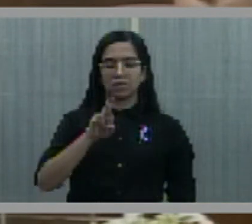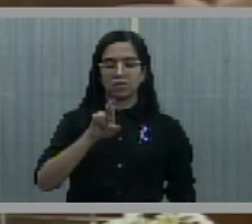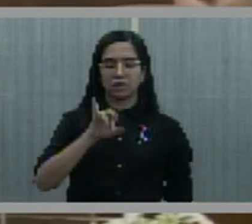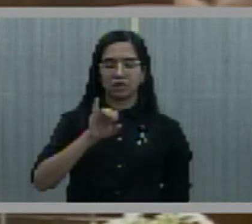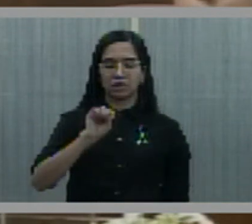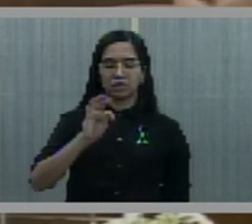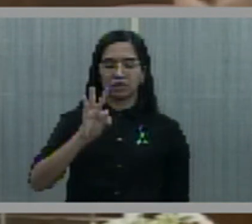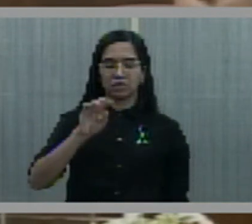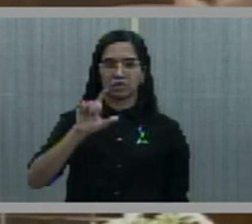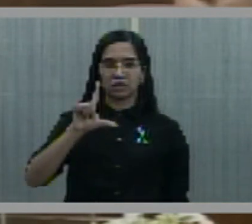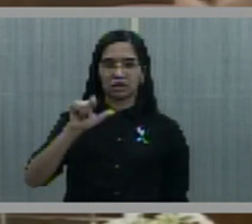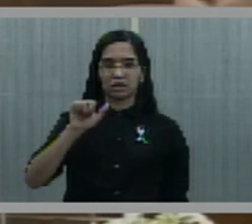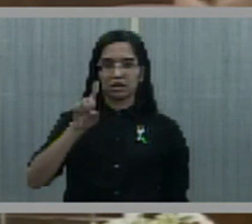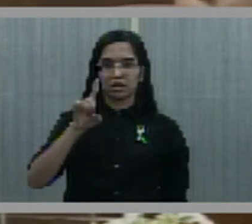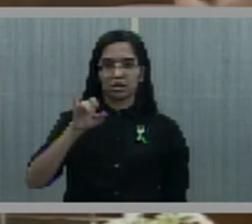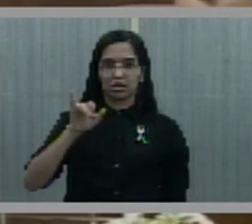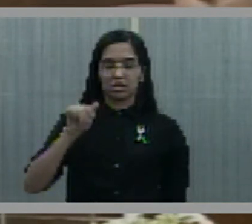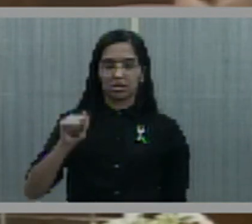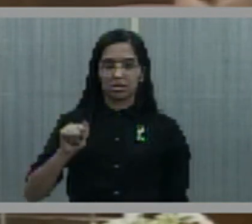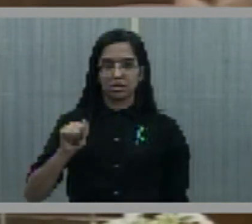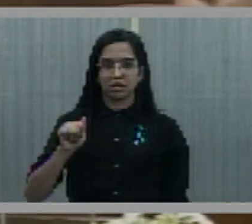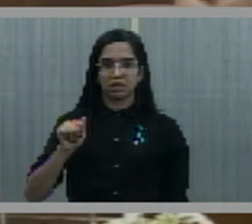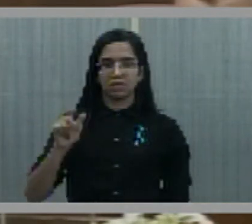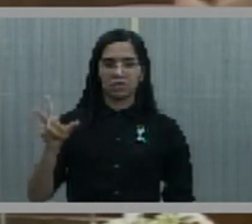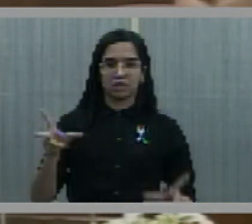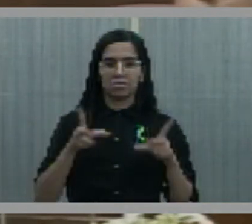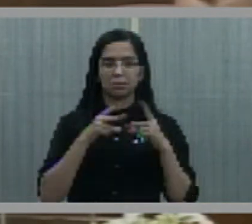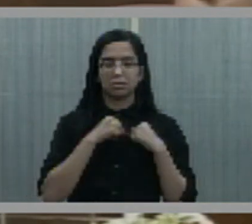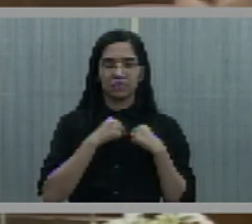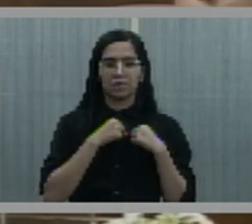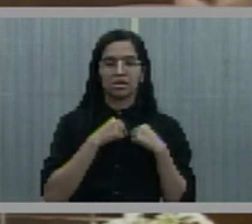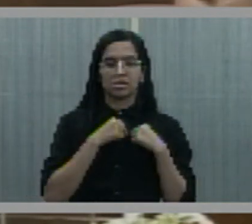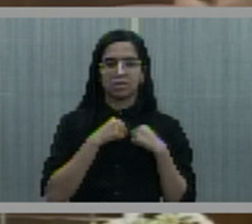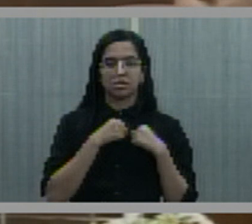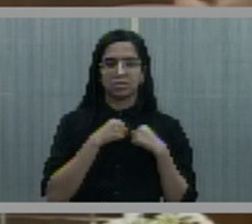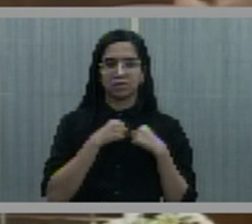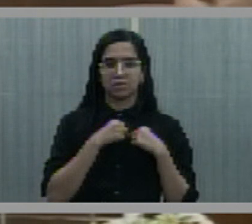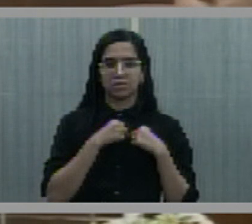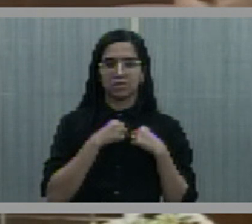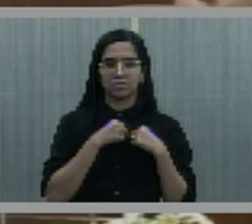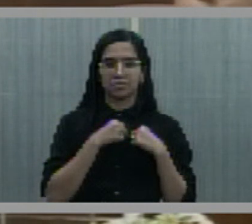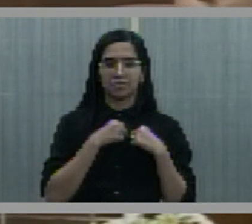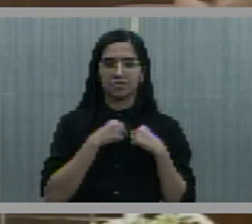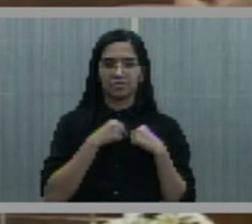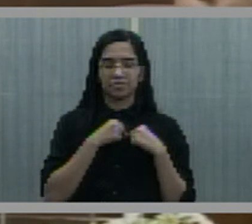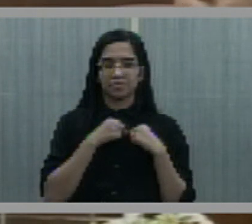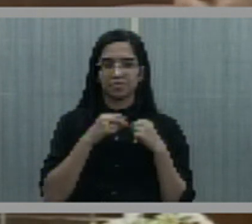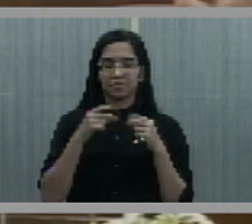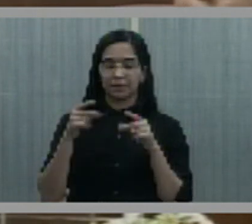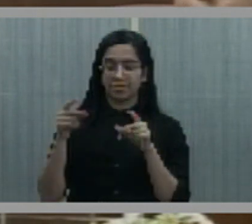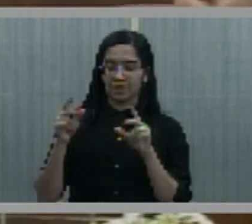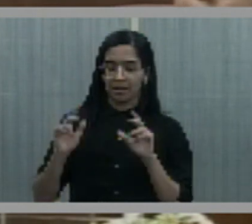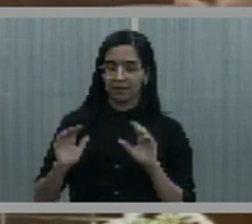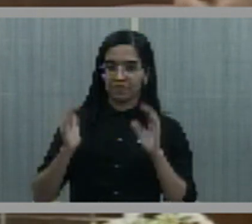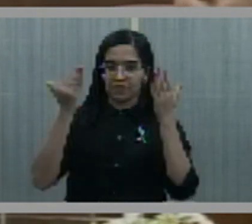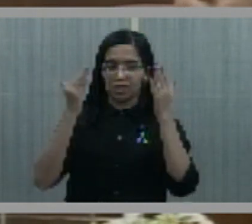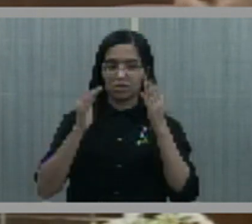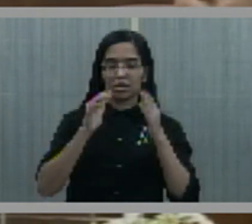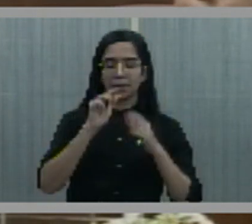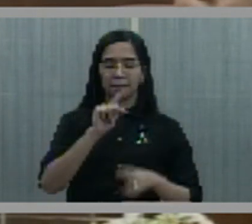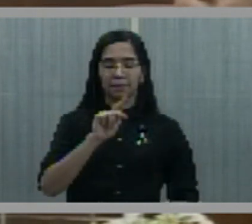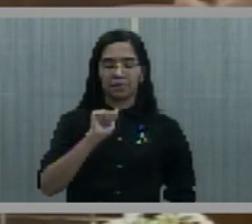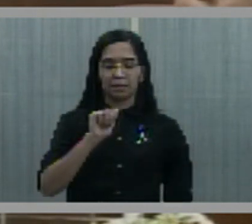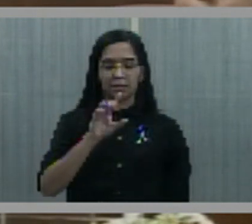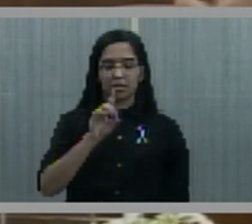praça pública na festa da padroeira Santana, em 2016. Logo após a Santa Missa, com a